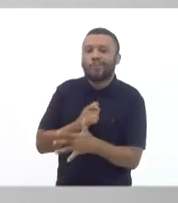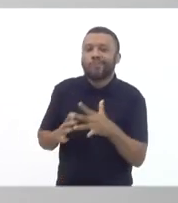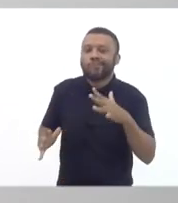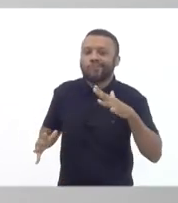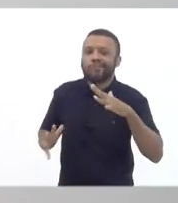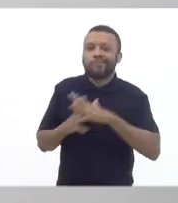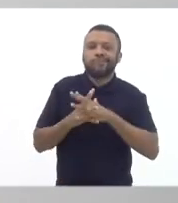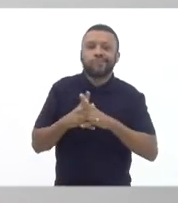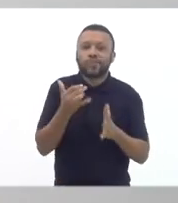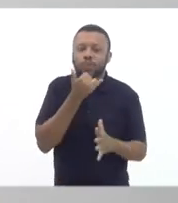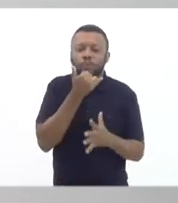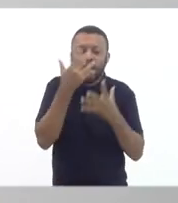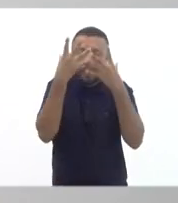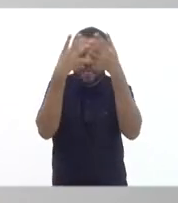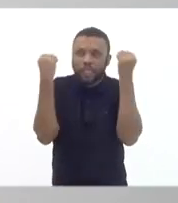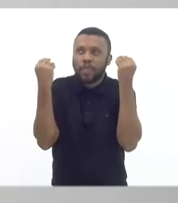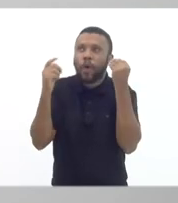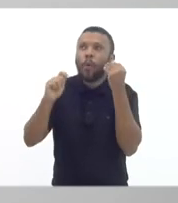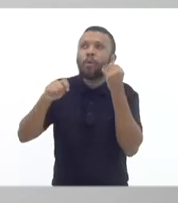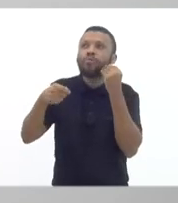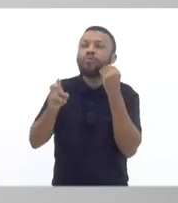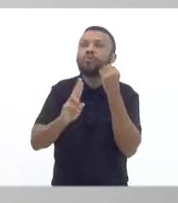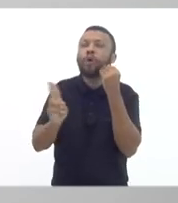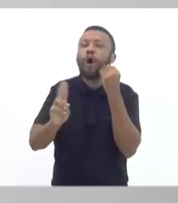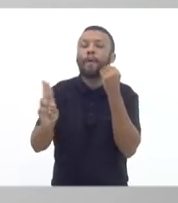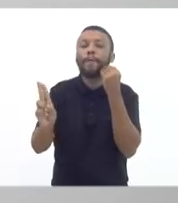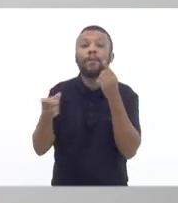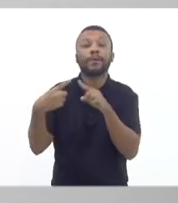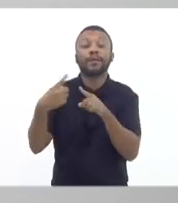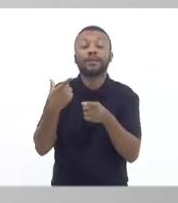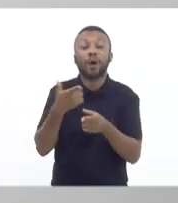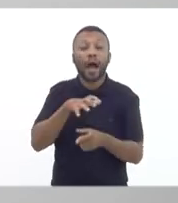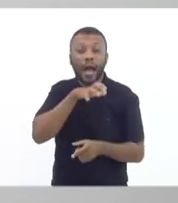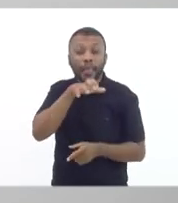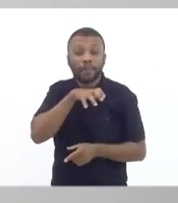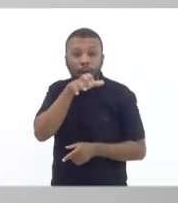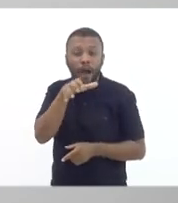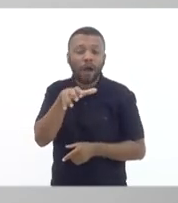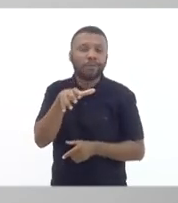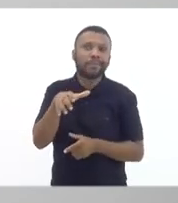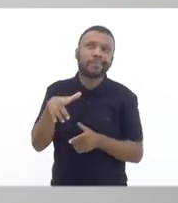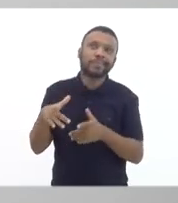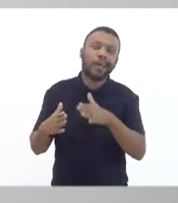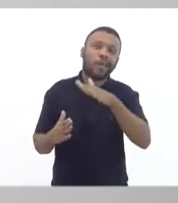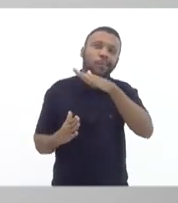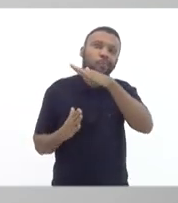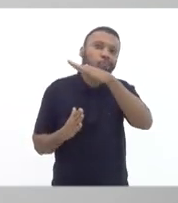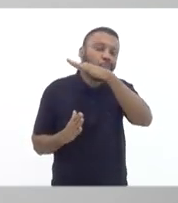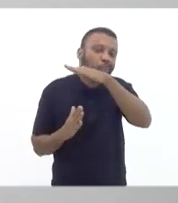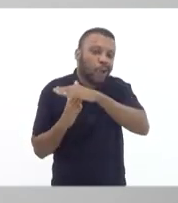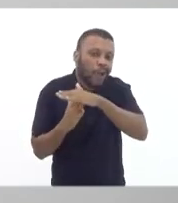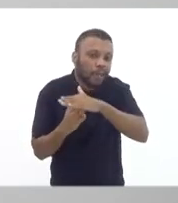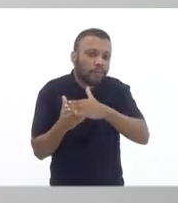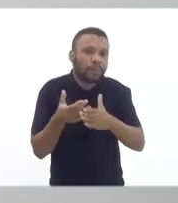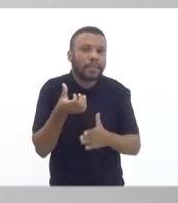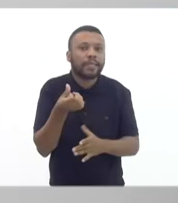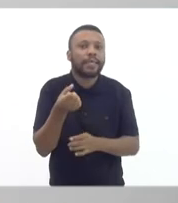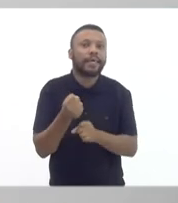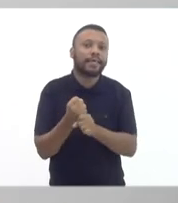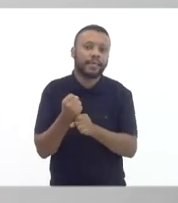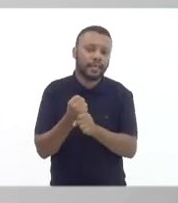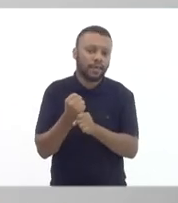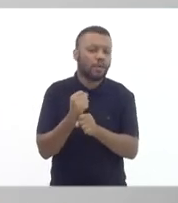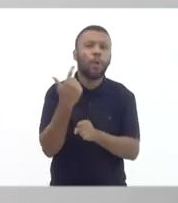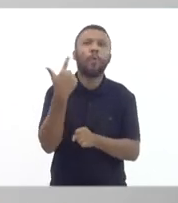Desculpe-me agora, eu não me lembro o nome. Porque são animais fadados ao no máximo, estourando 6 anos. Não, é um